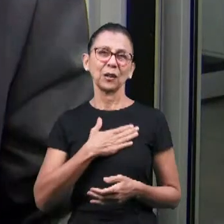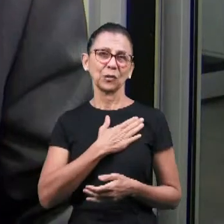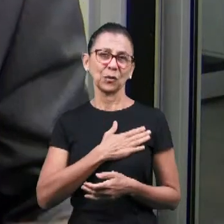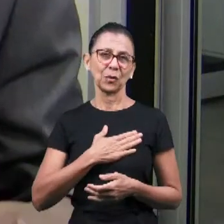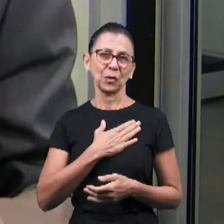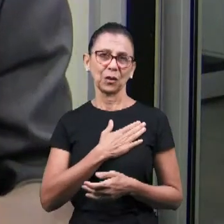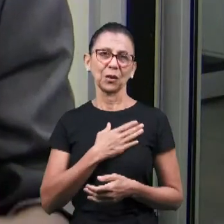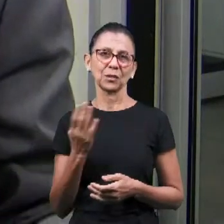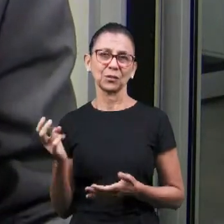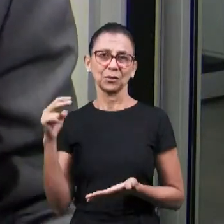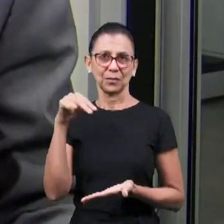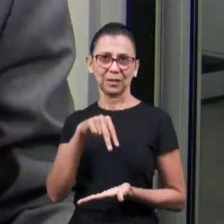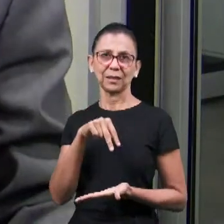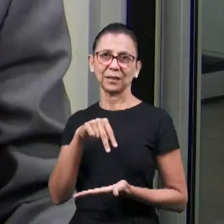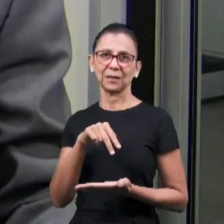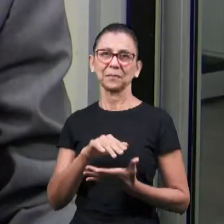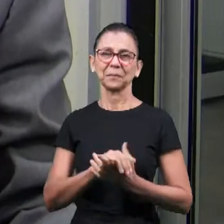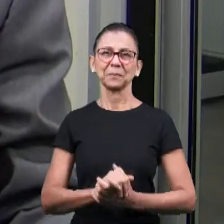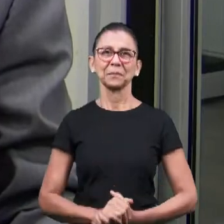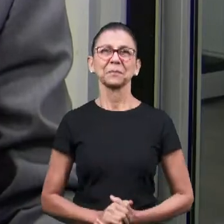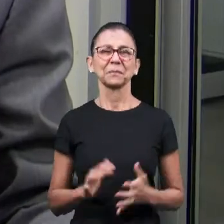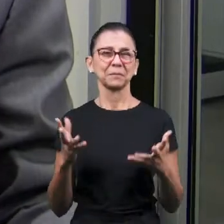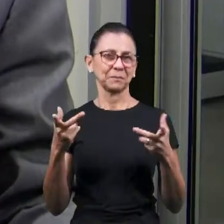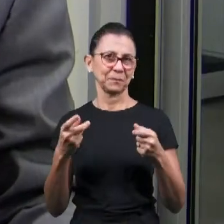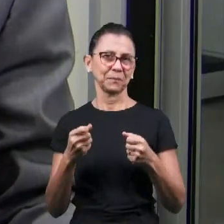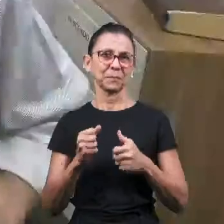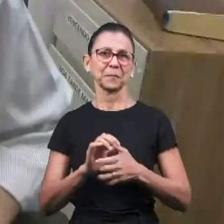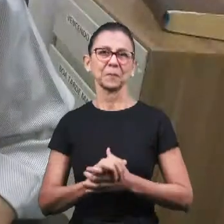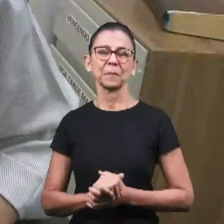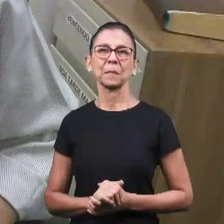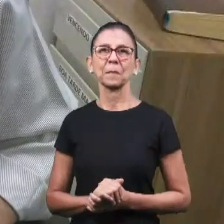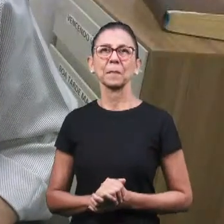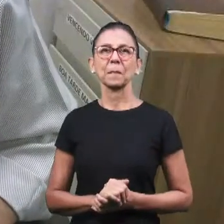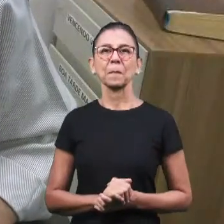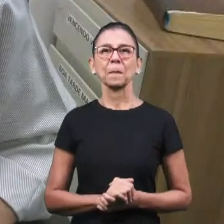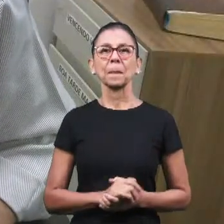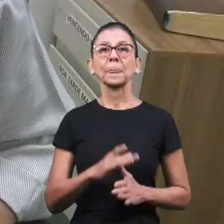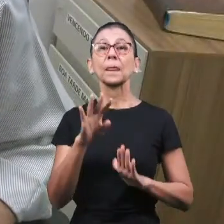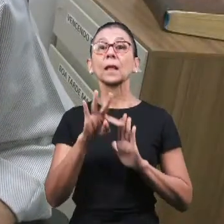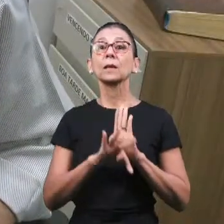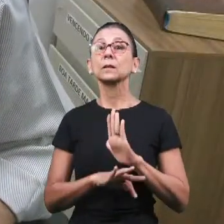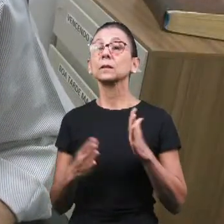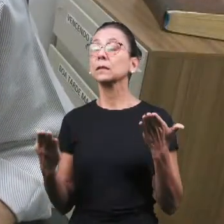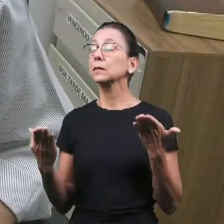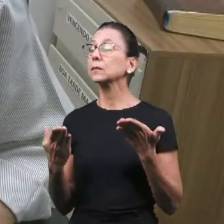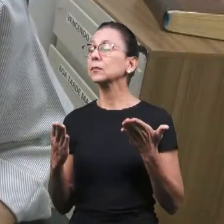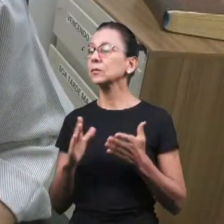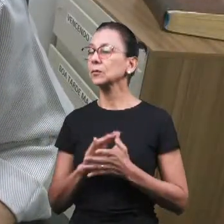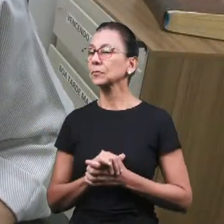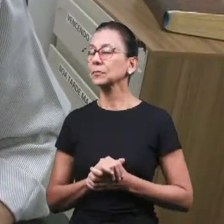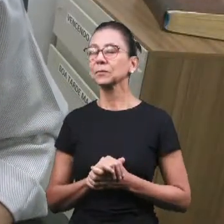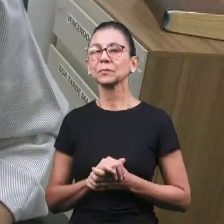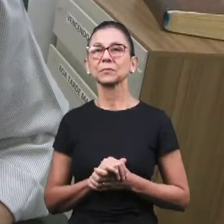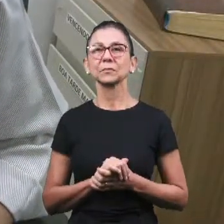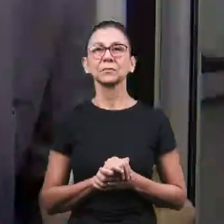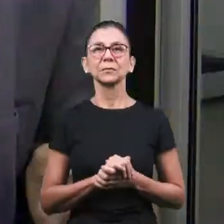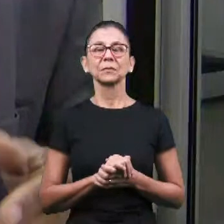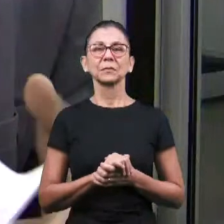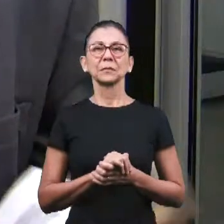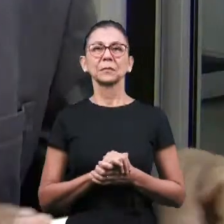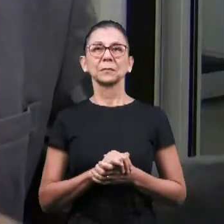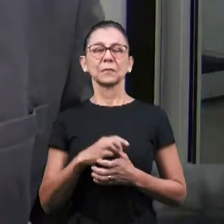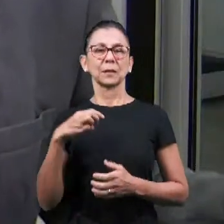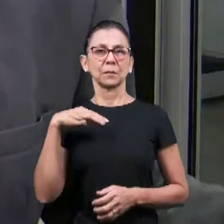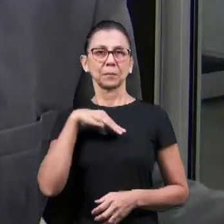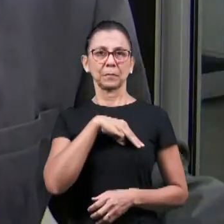essas experiências. É maravilhoso para todos nós. E o texto que o senhor vai trazer nessa noite no culto vai ser em qual? O texto é Evangelho de Mateus. Livro?